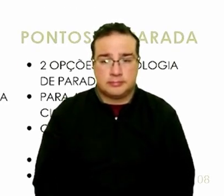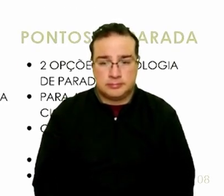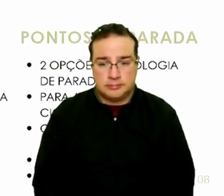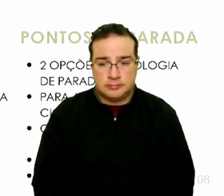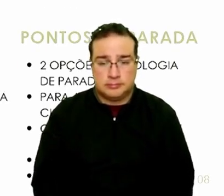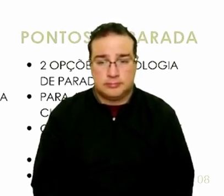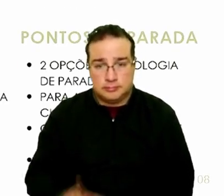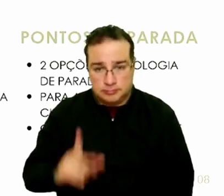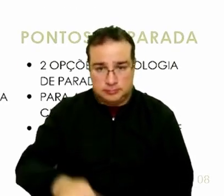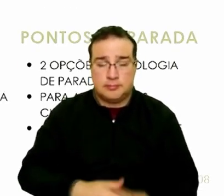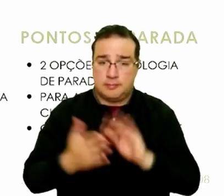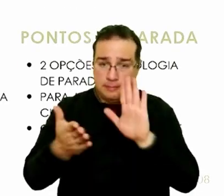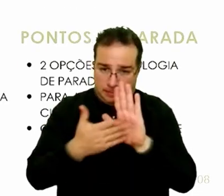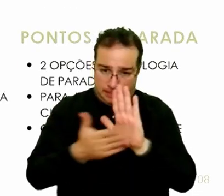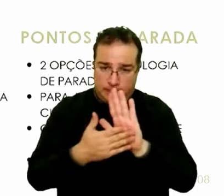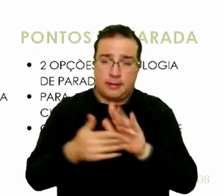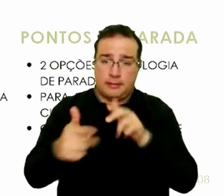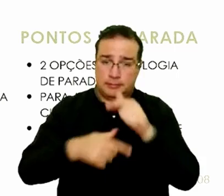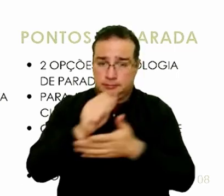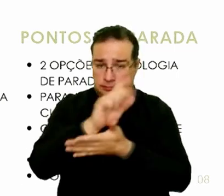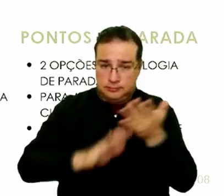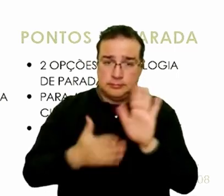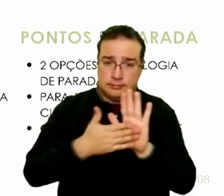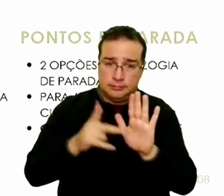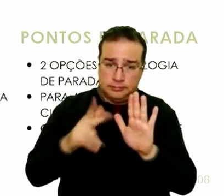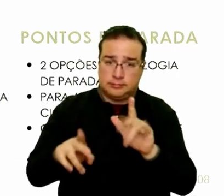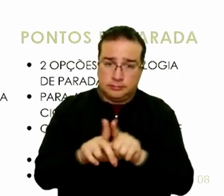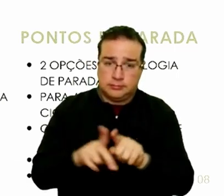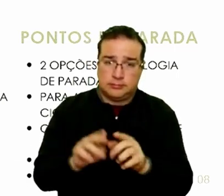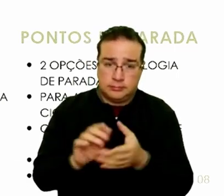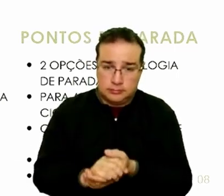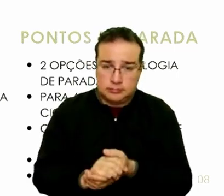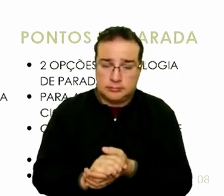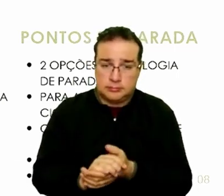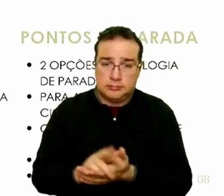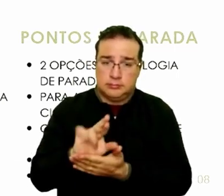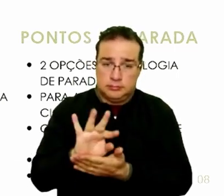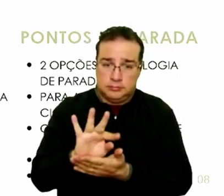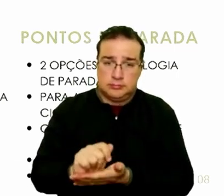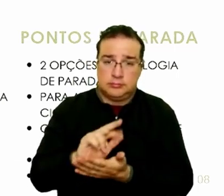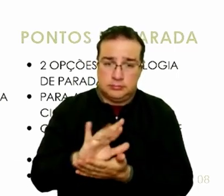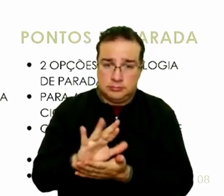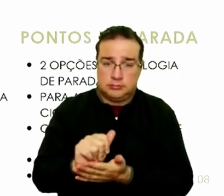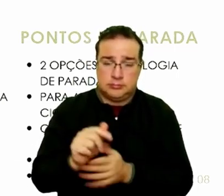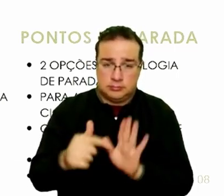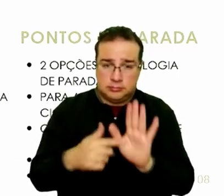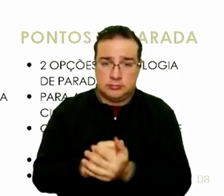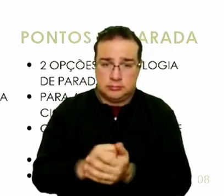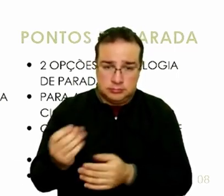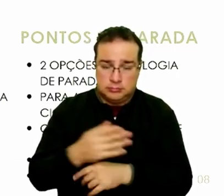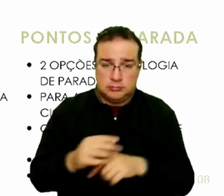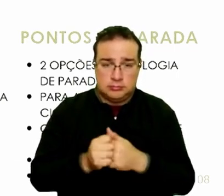E, juntamente dessa proposta de atividades, foi proposto também, então, uma rota cicloviária, trazendo todo um